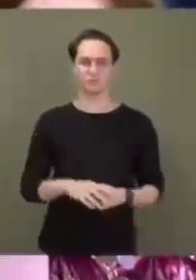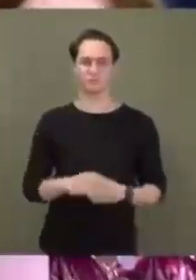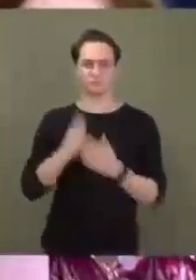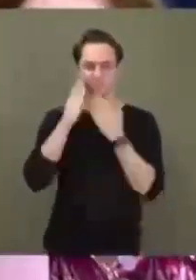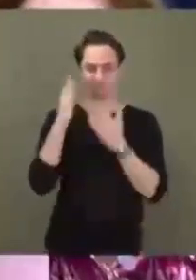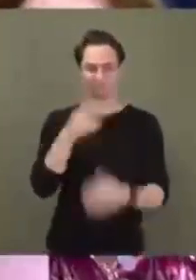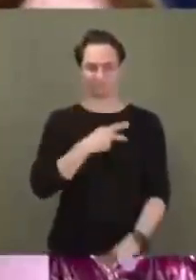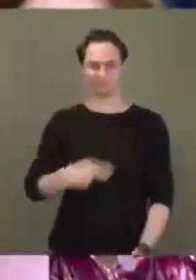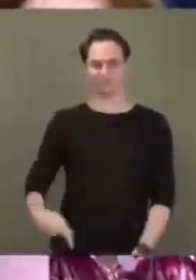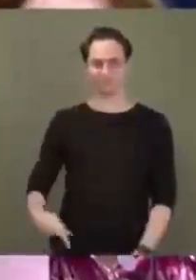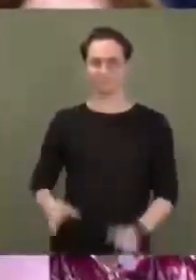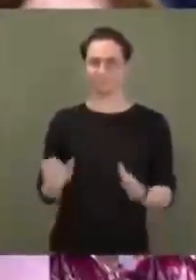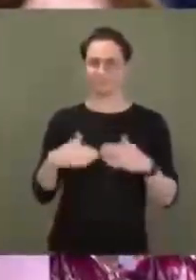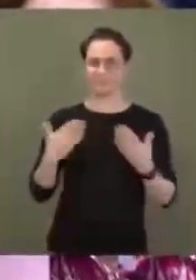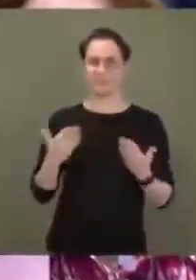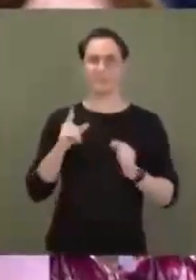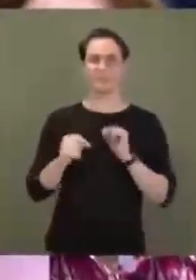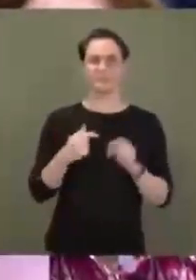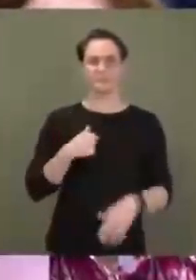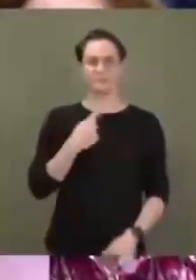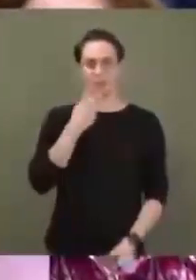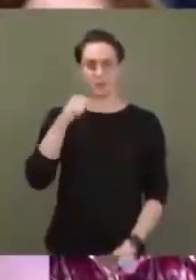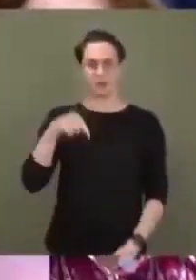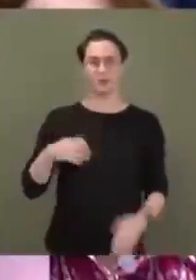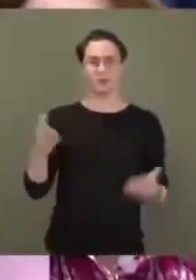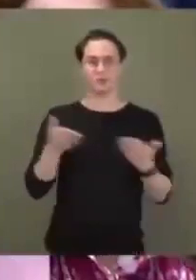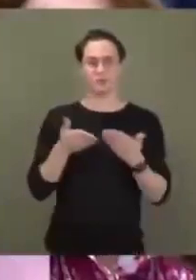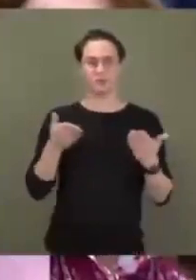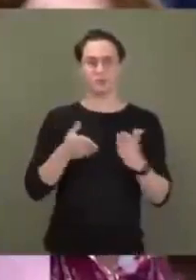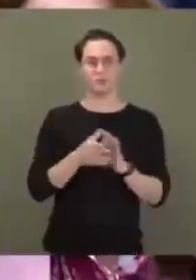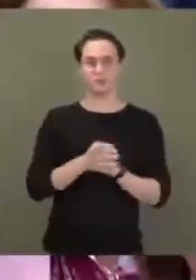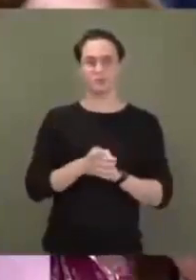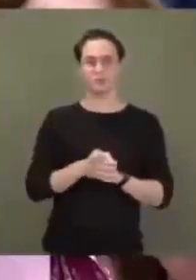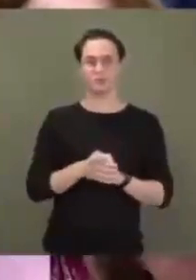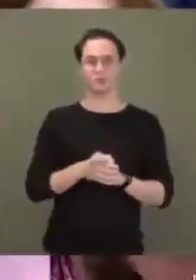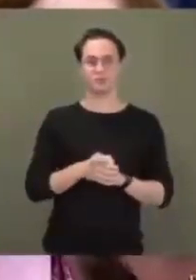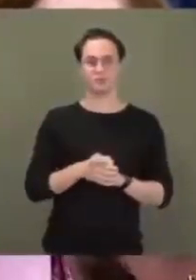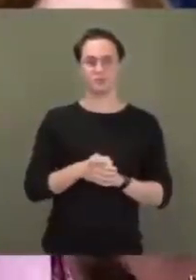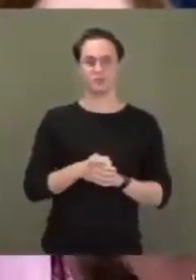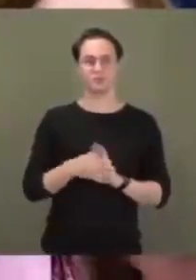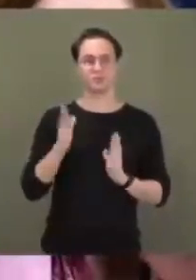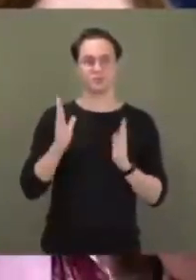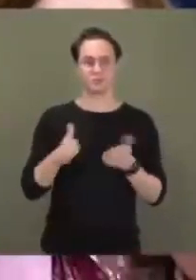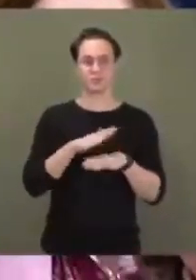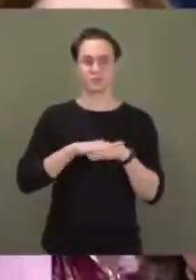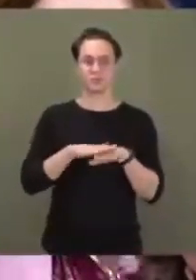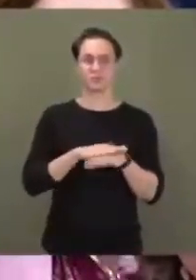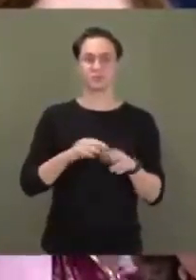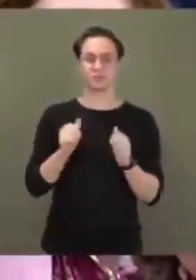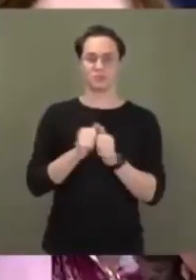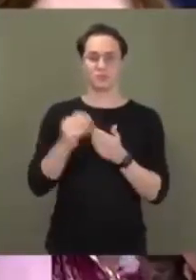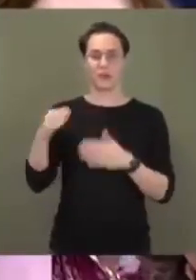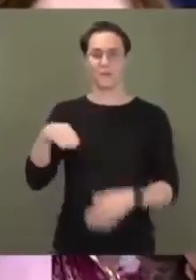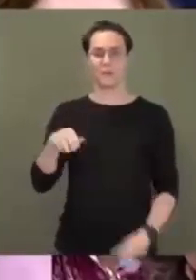Obrigado, presidente. Bom, o que vou falar aqui, fora do microfone, já conversei com o senador e amigo